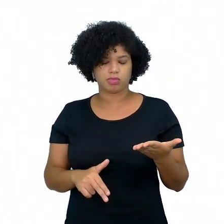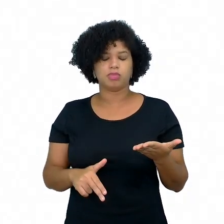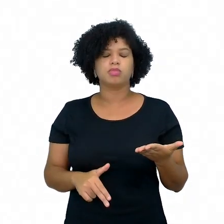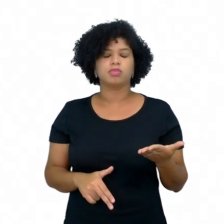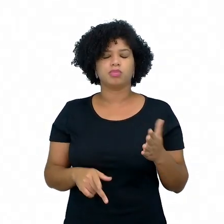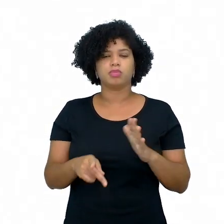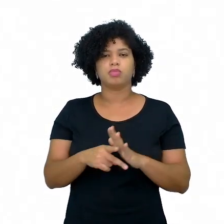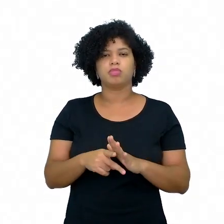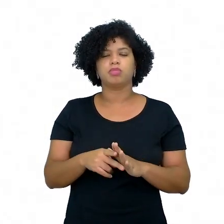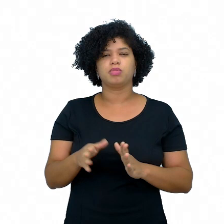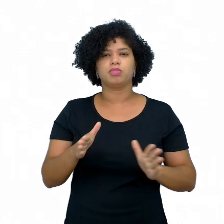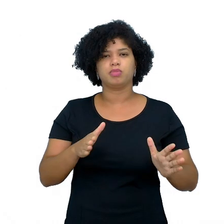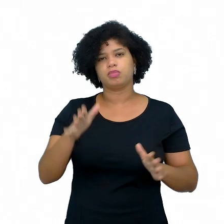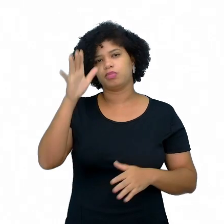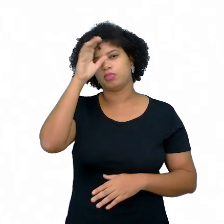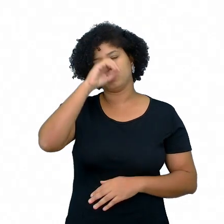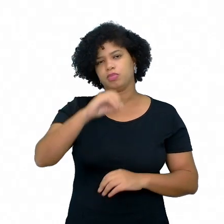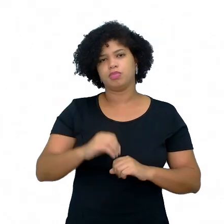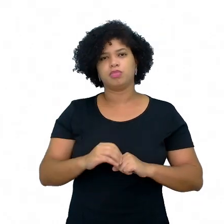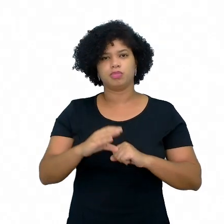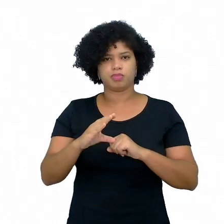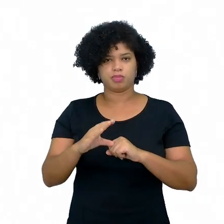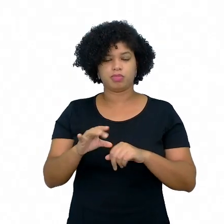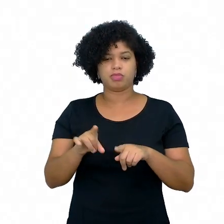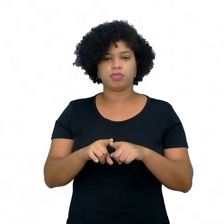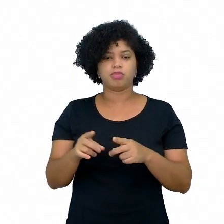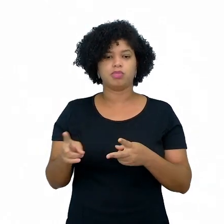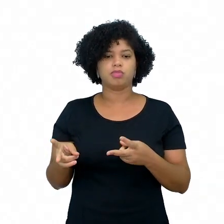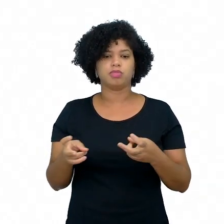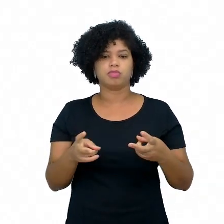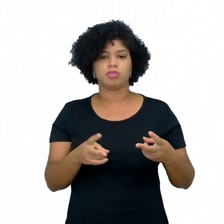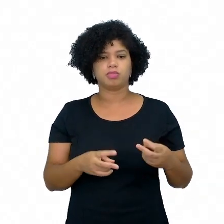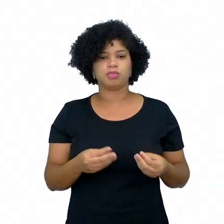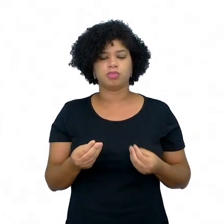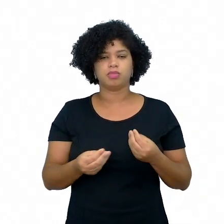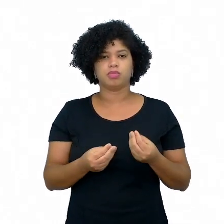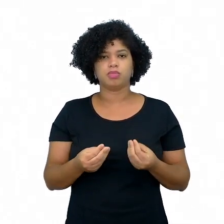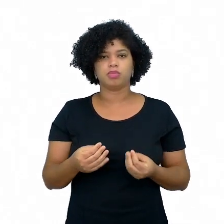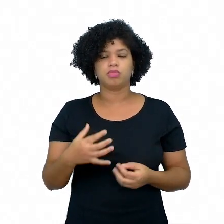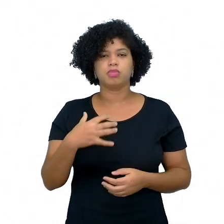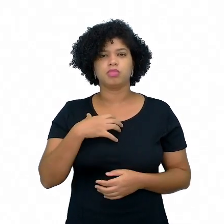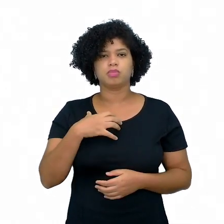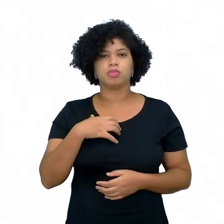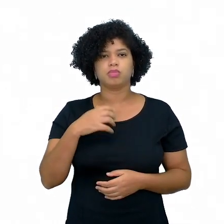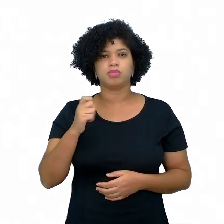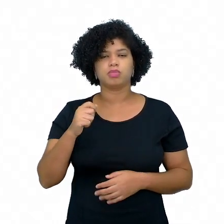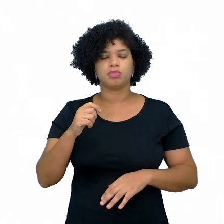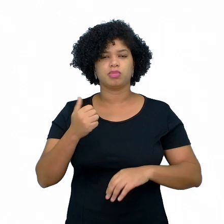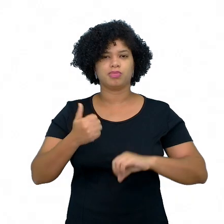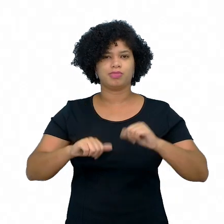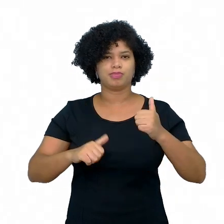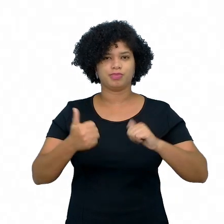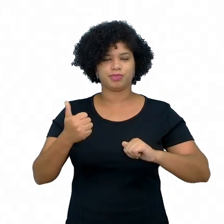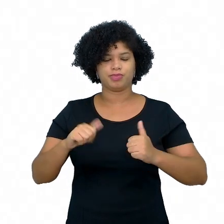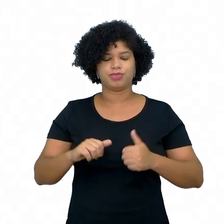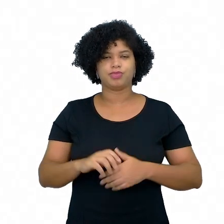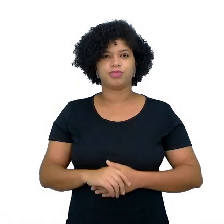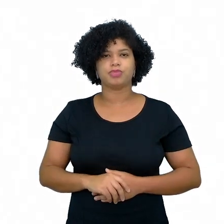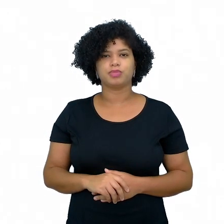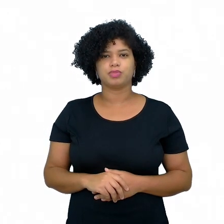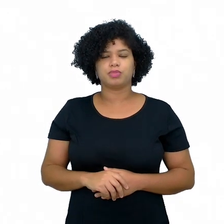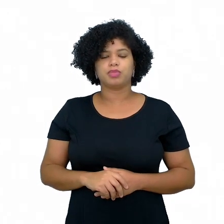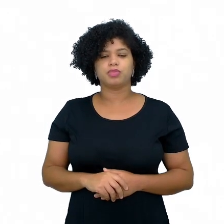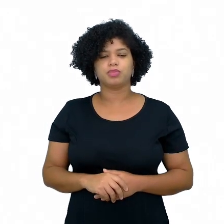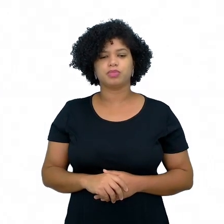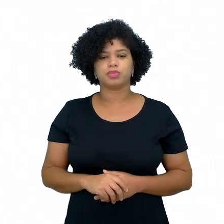da aprendizagem. E também verificar aí os meios da avaliação.